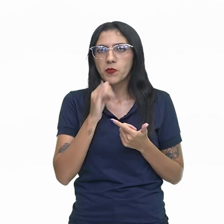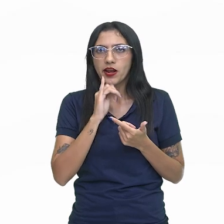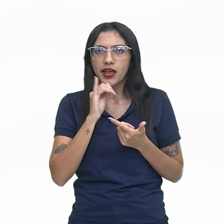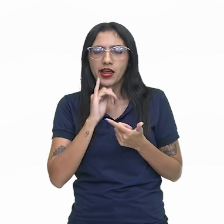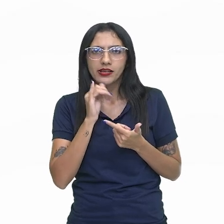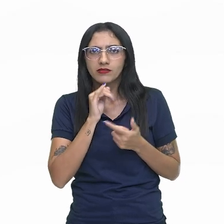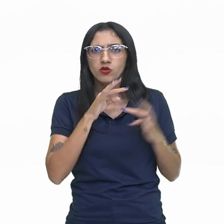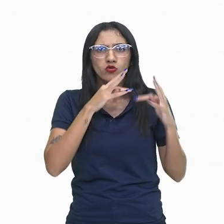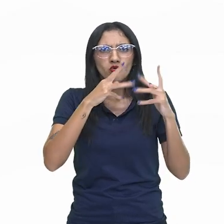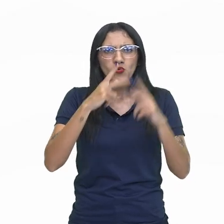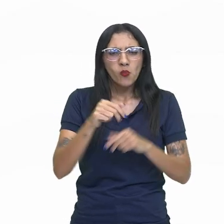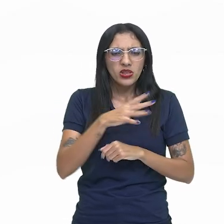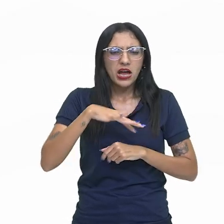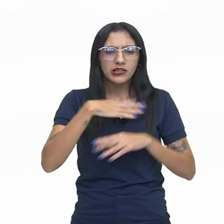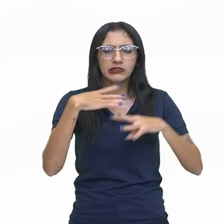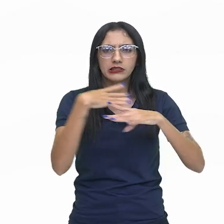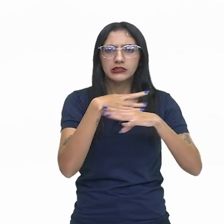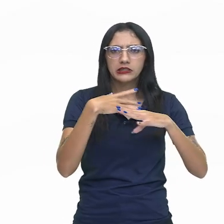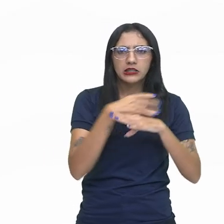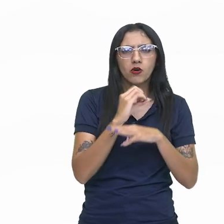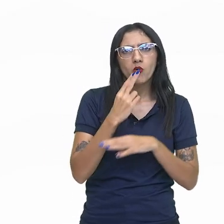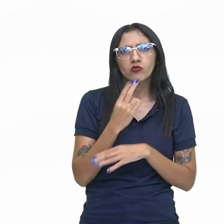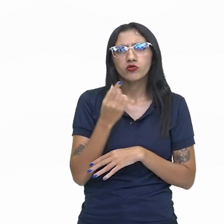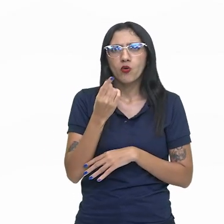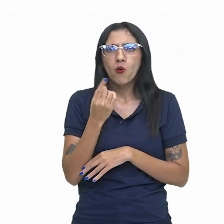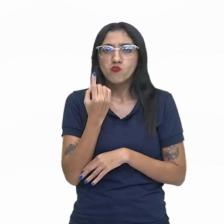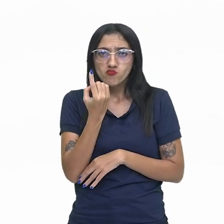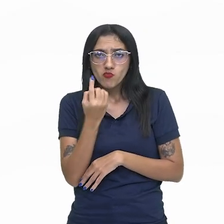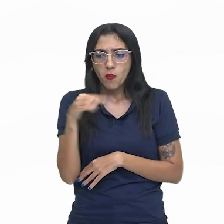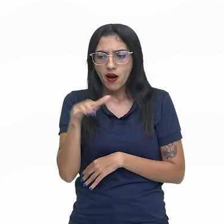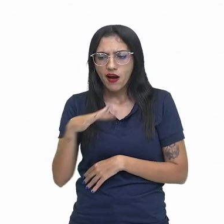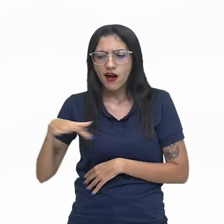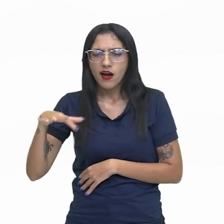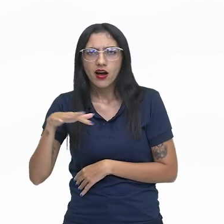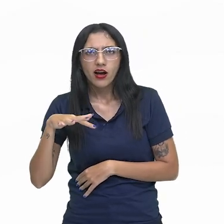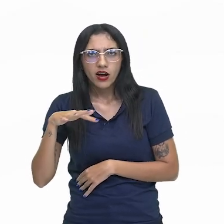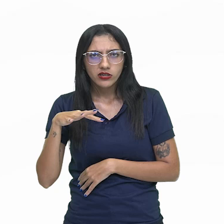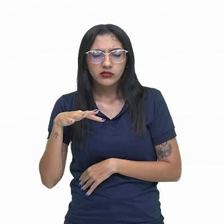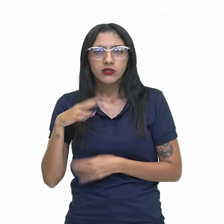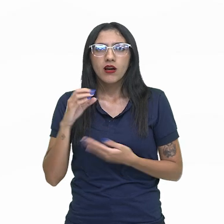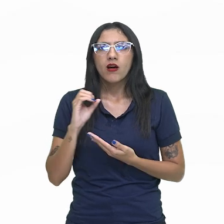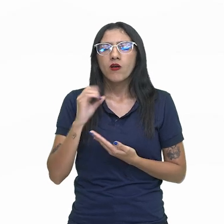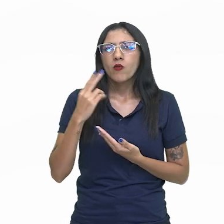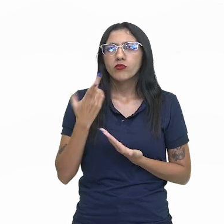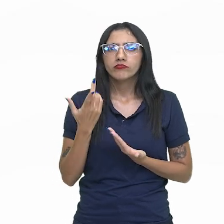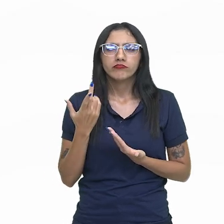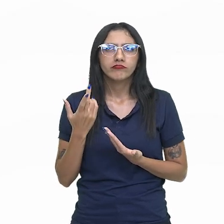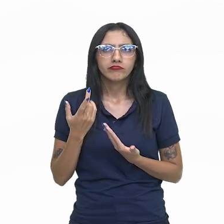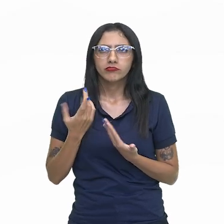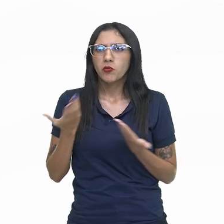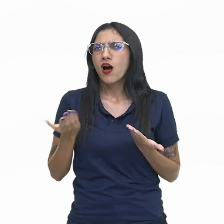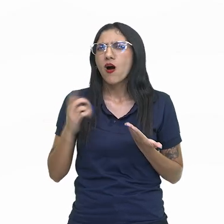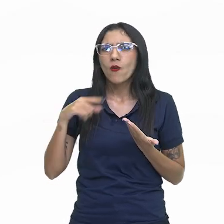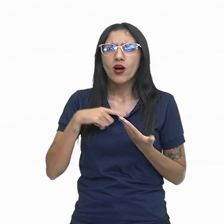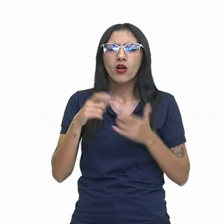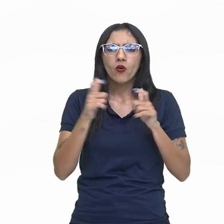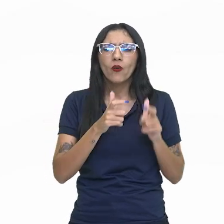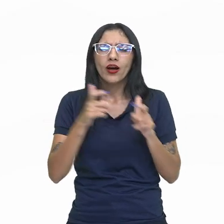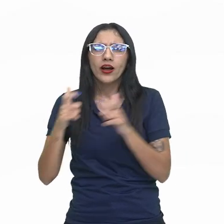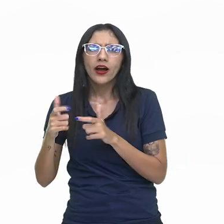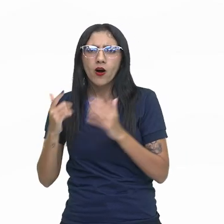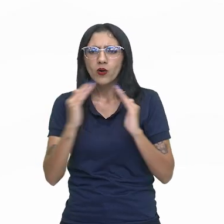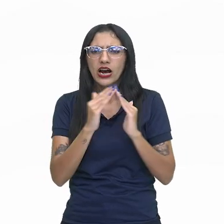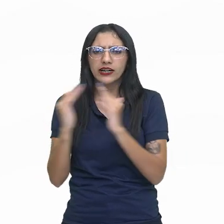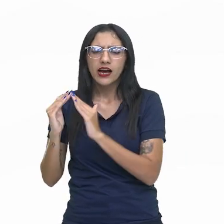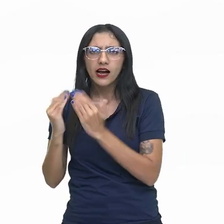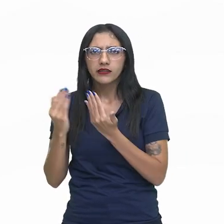em toda a cidade, só numa parte dela, né? Ou com quem, em que local